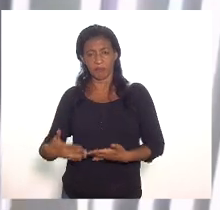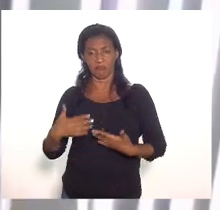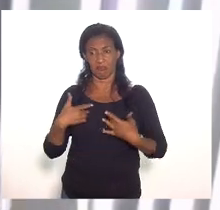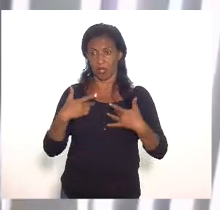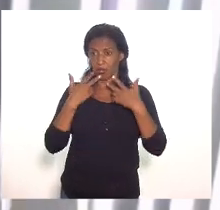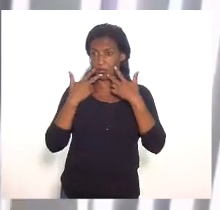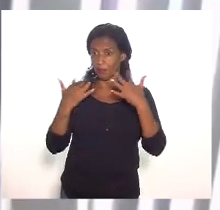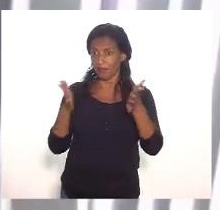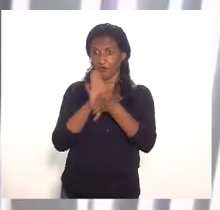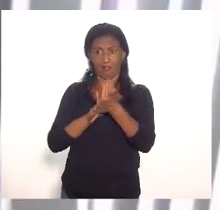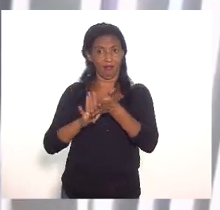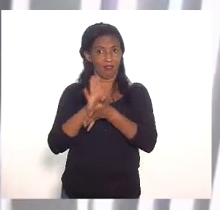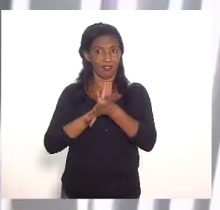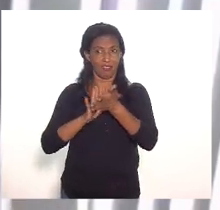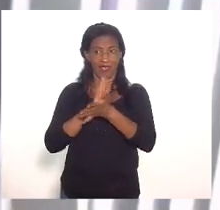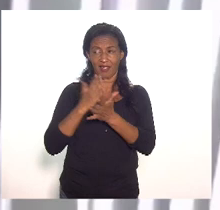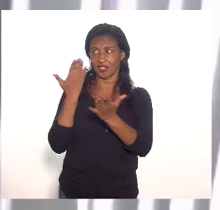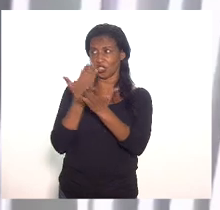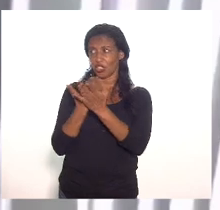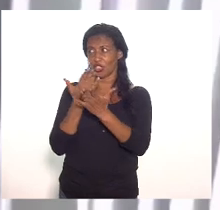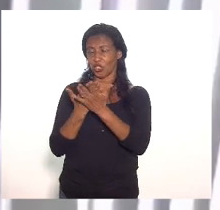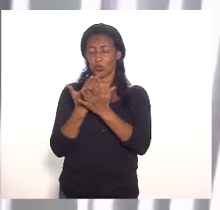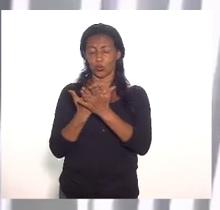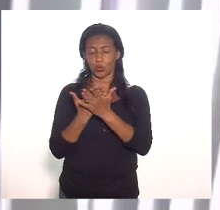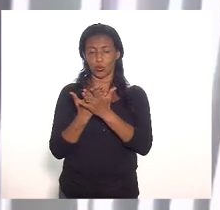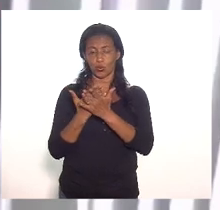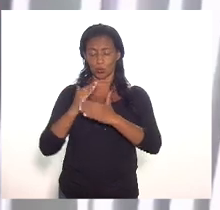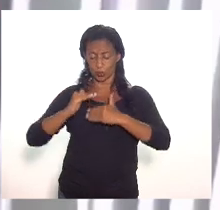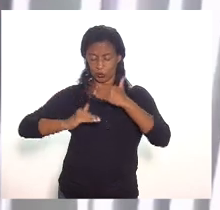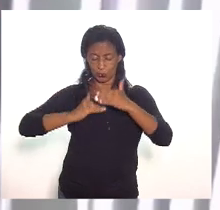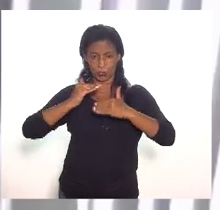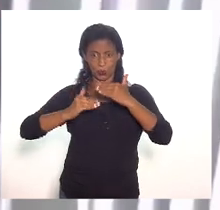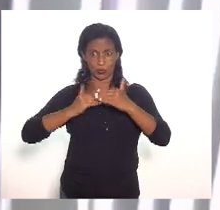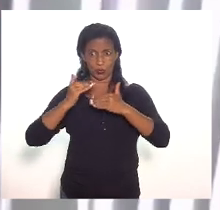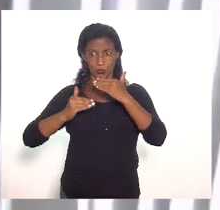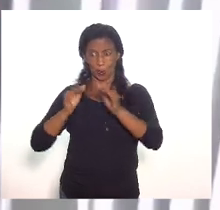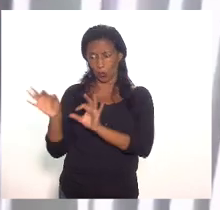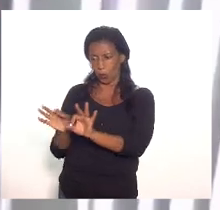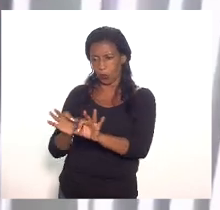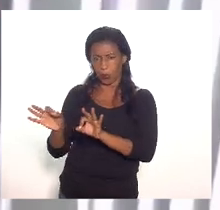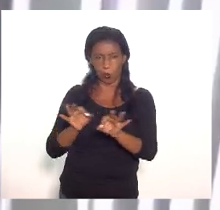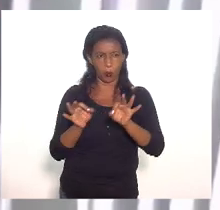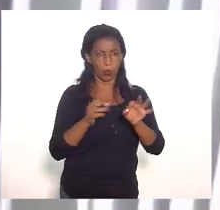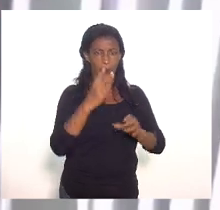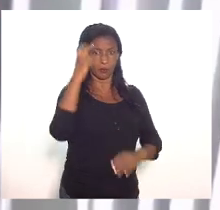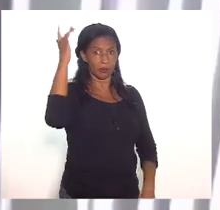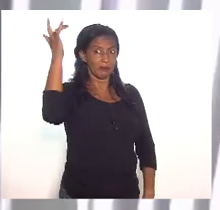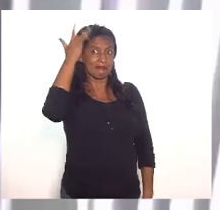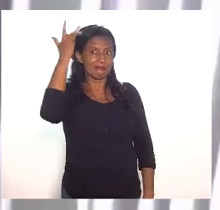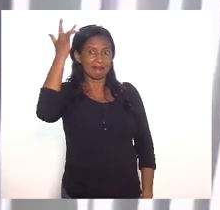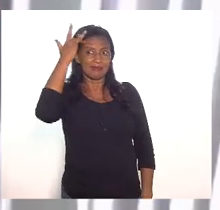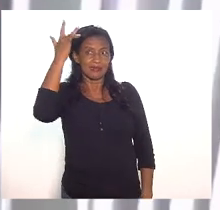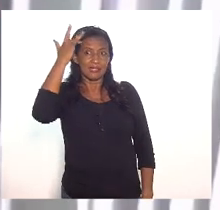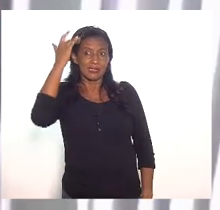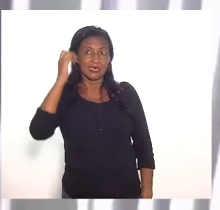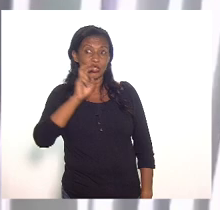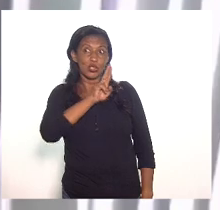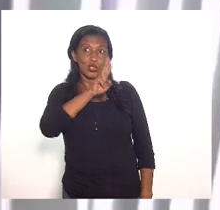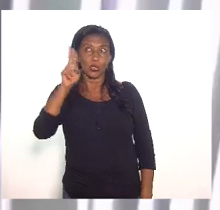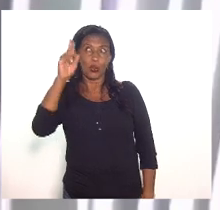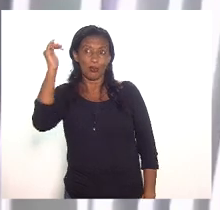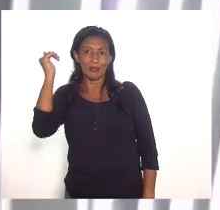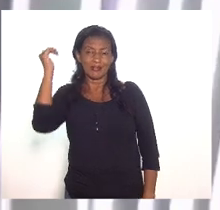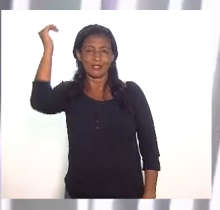nem falando de estudos produzidos por intelectuais de grande renome. Aqui a gente pode